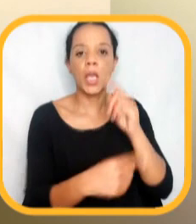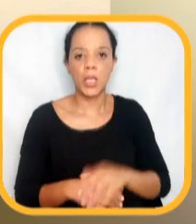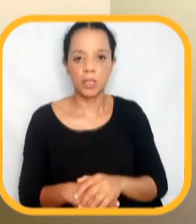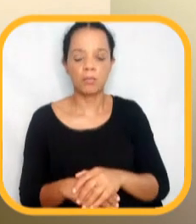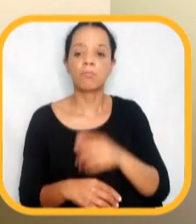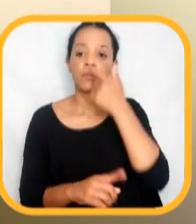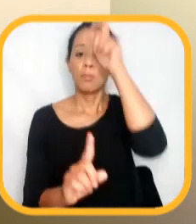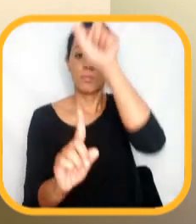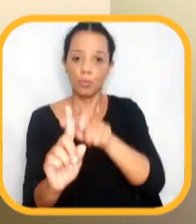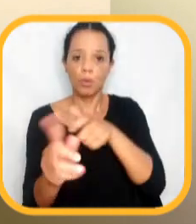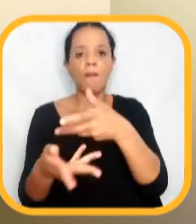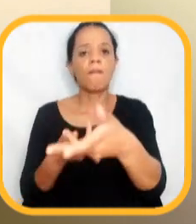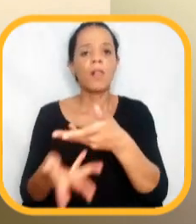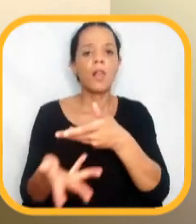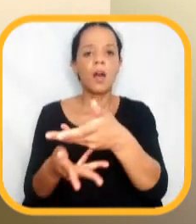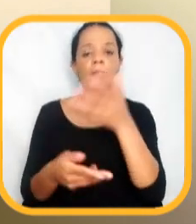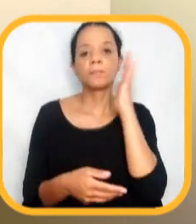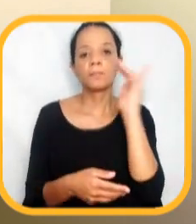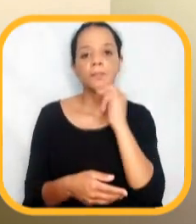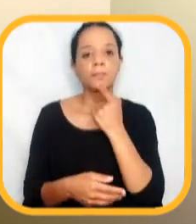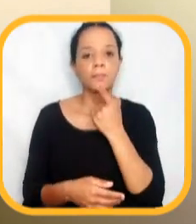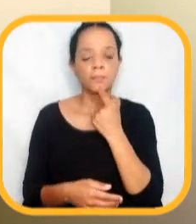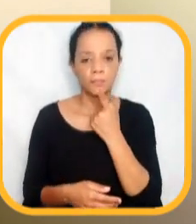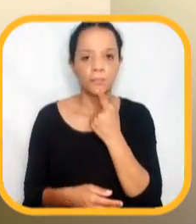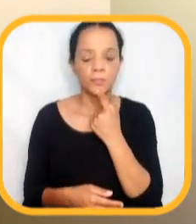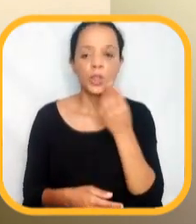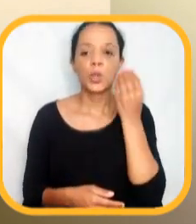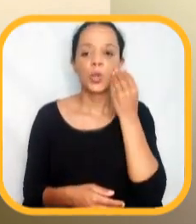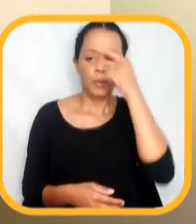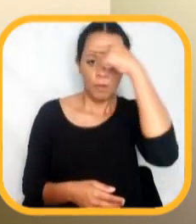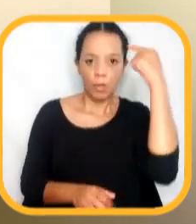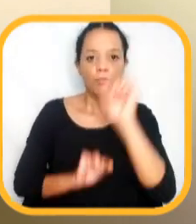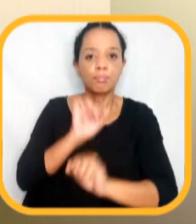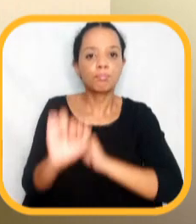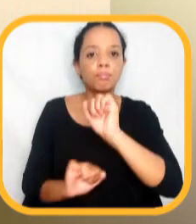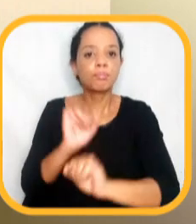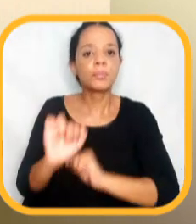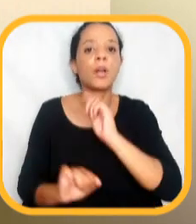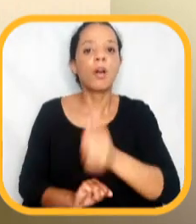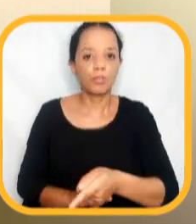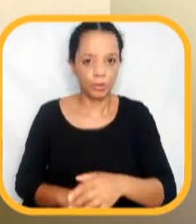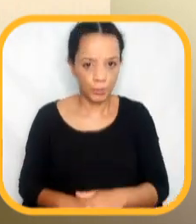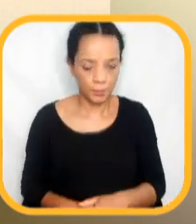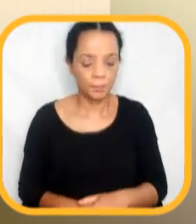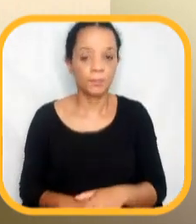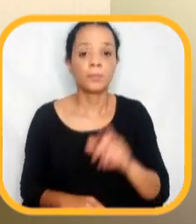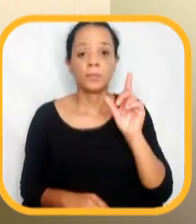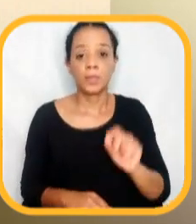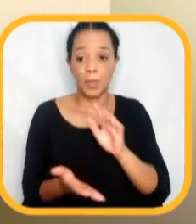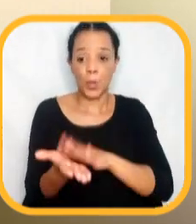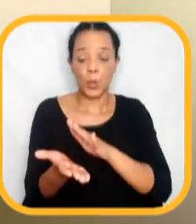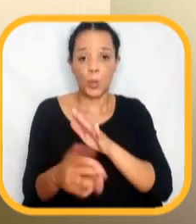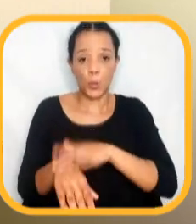de deficiência, entrar em contato com essa pessoa e tentar perceber o grau de dificuldade que essa pessoa possa vir a